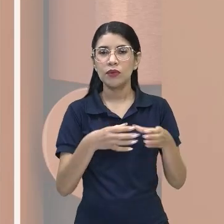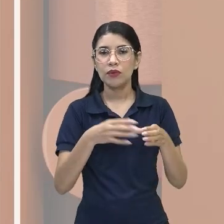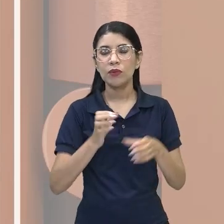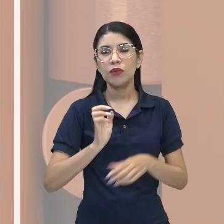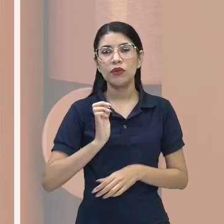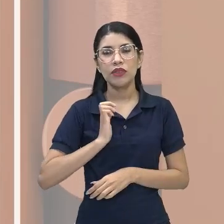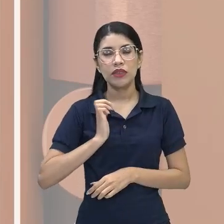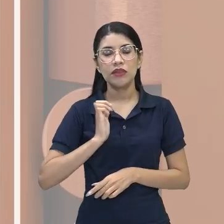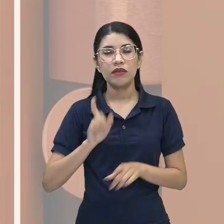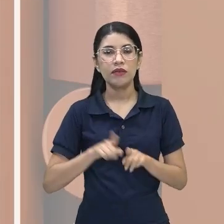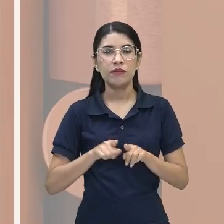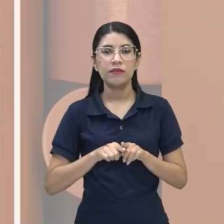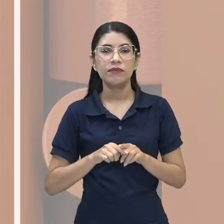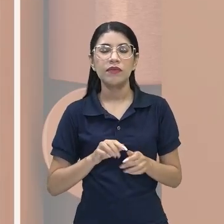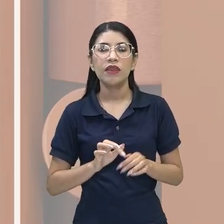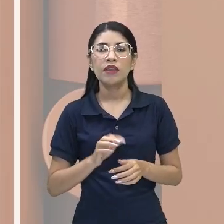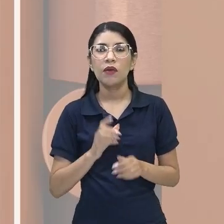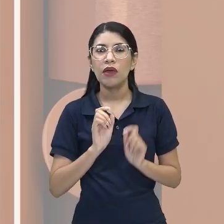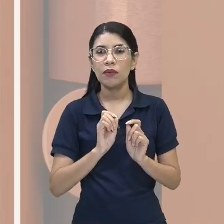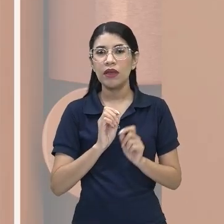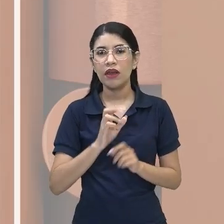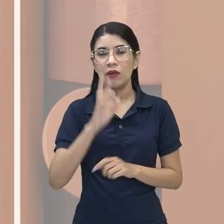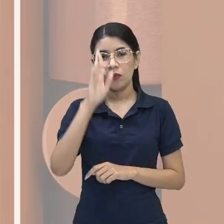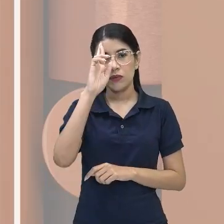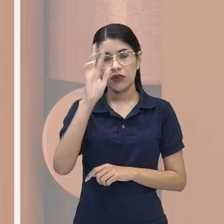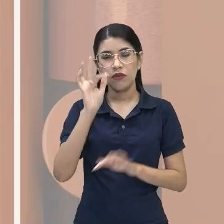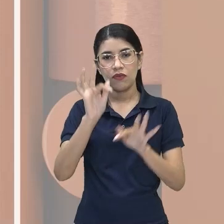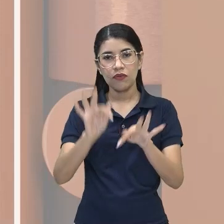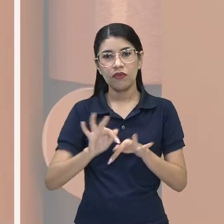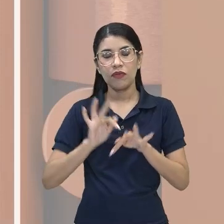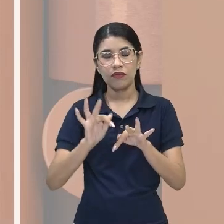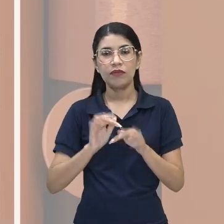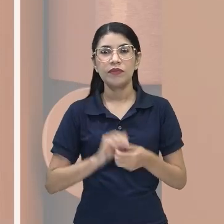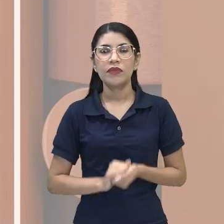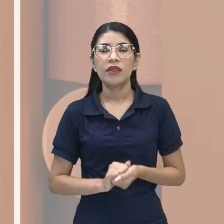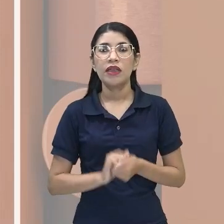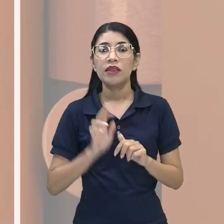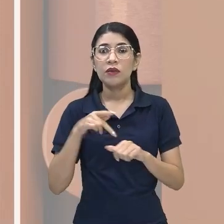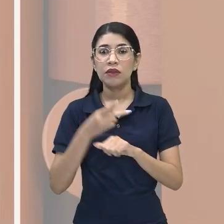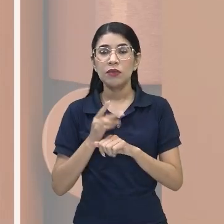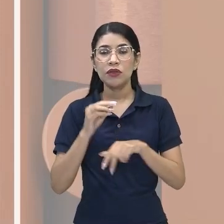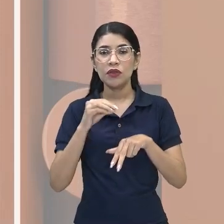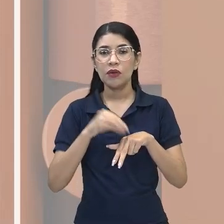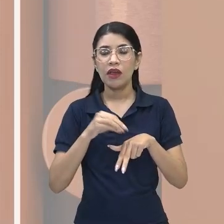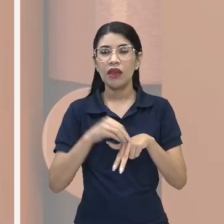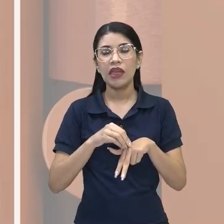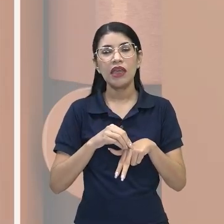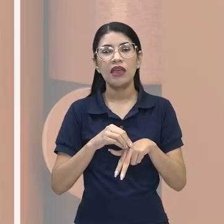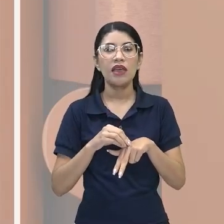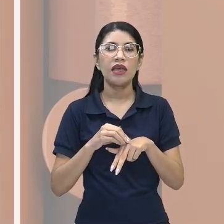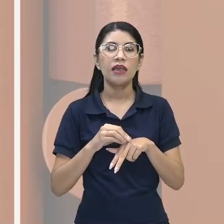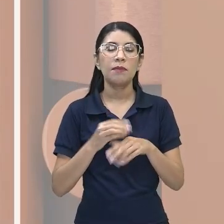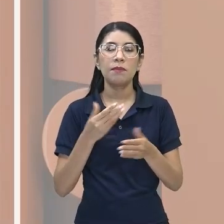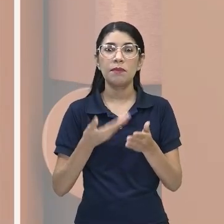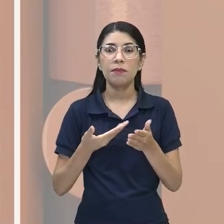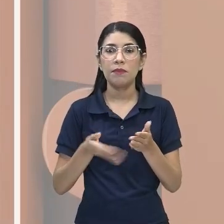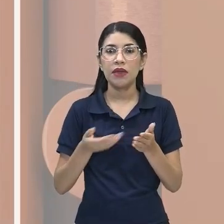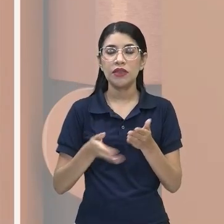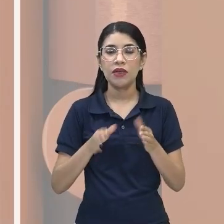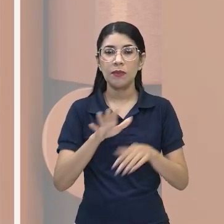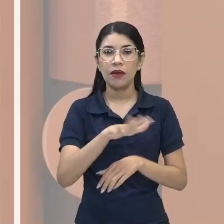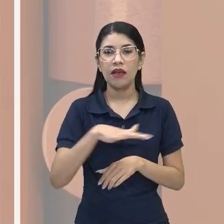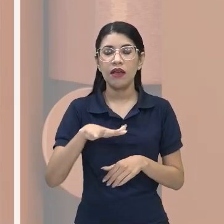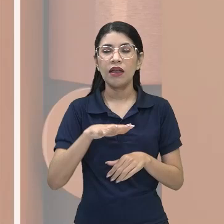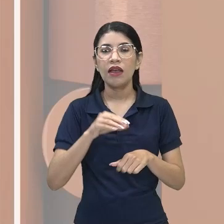chamados senhores feudais. Até o enfraquecimento desse rei, ao ponto de cada feudo maior ter a sua